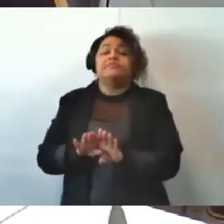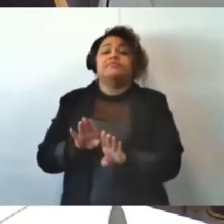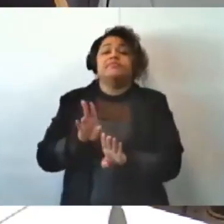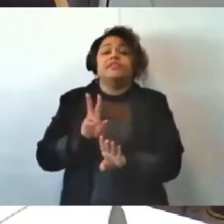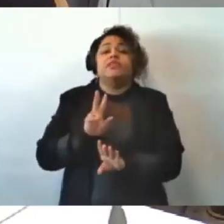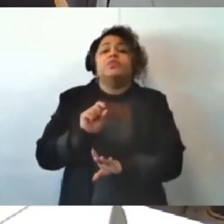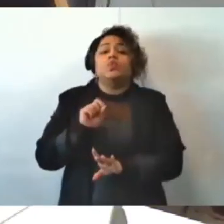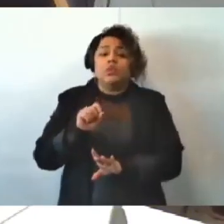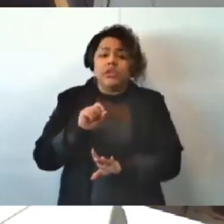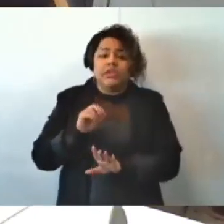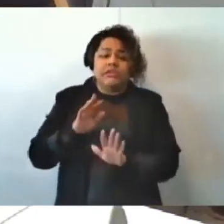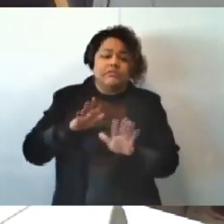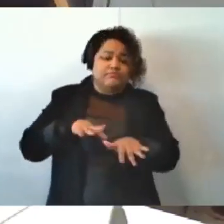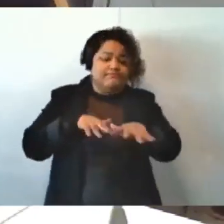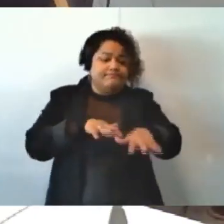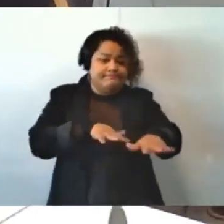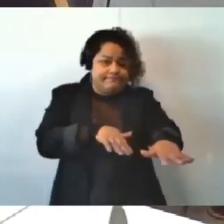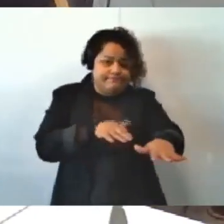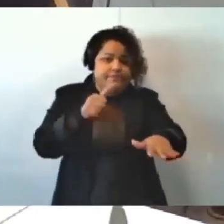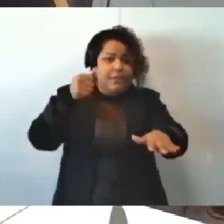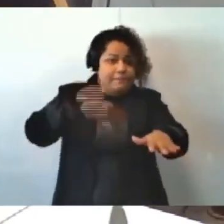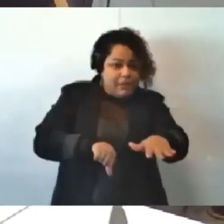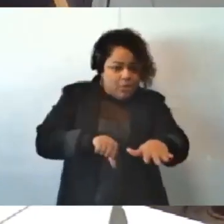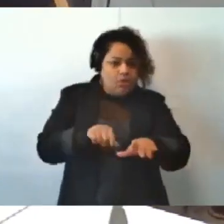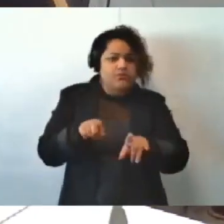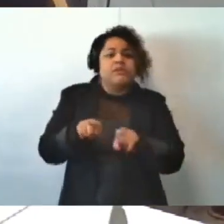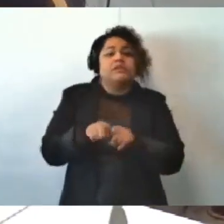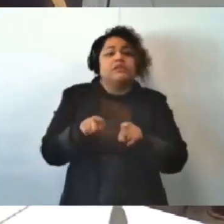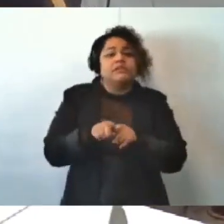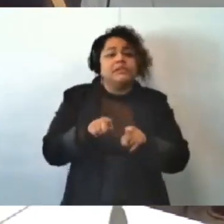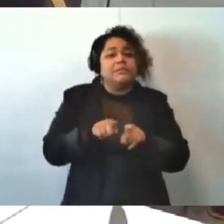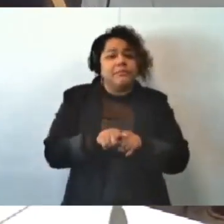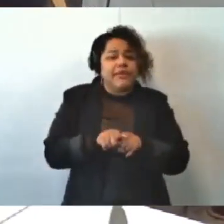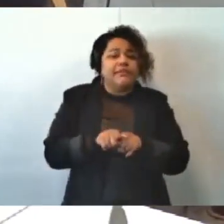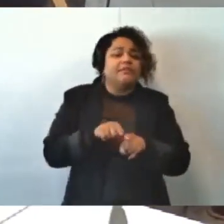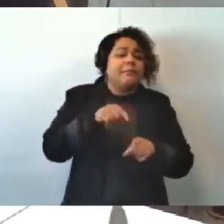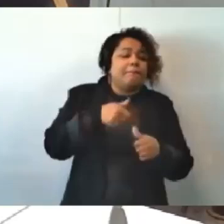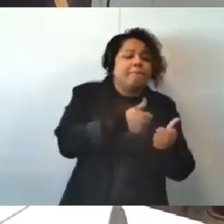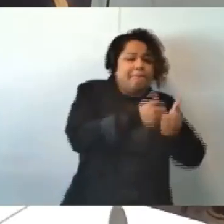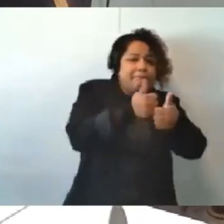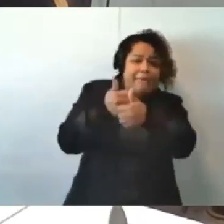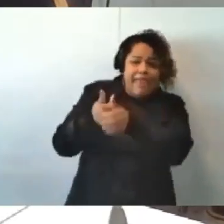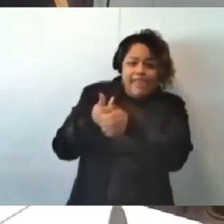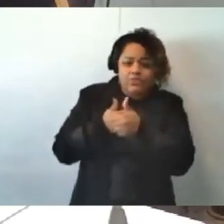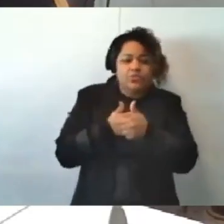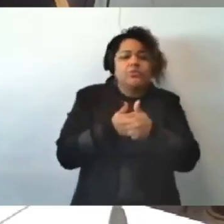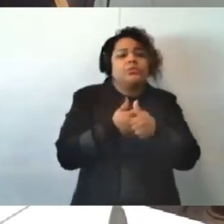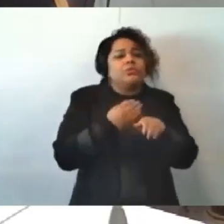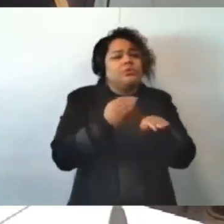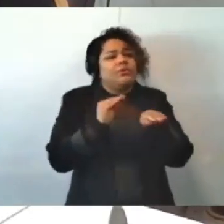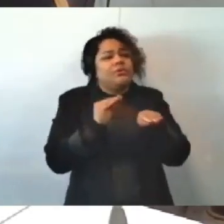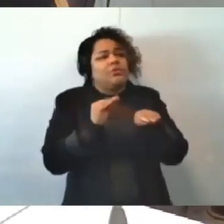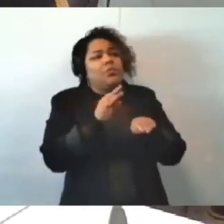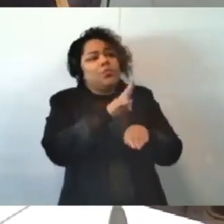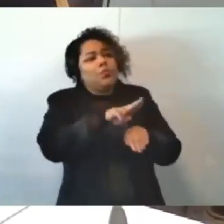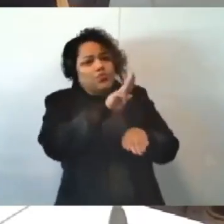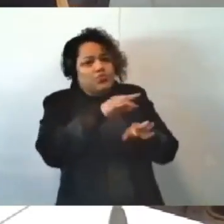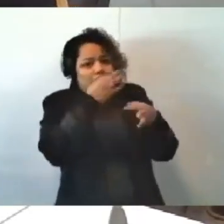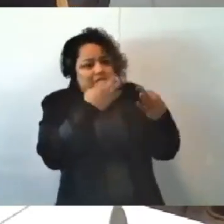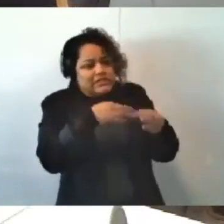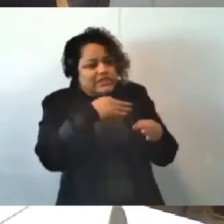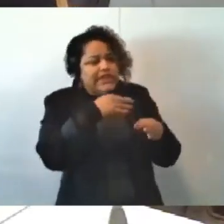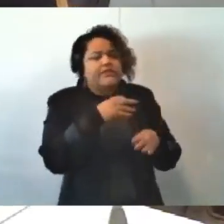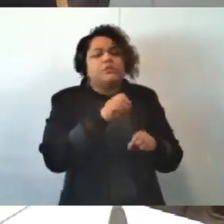de pessoas ao redor desses imóveis, mas também comprometer a sua conservação e uso apropriado. É